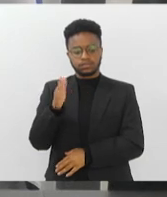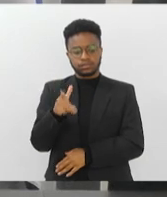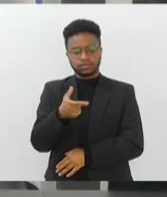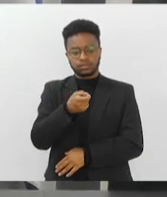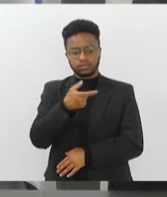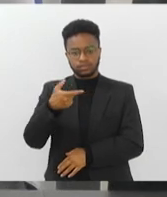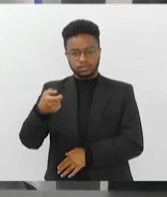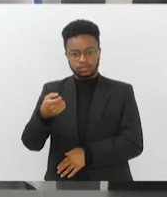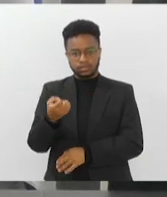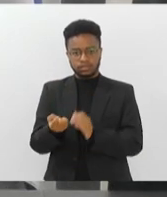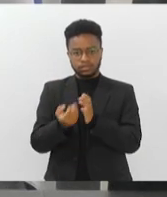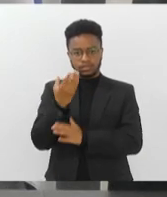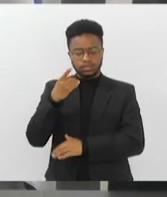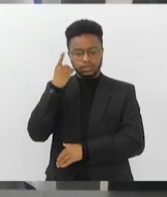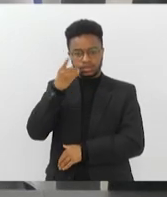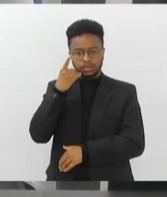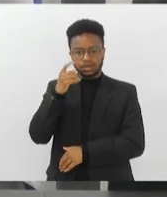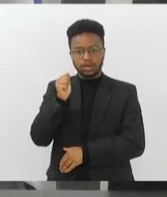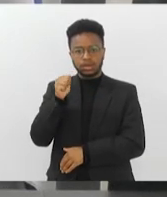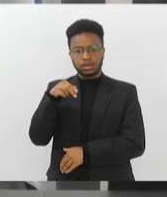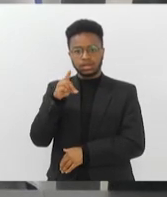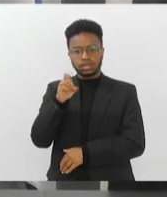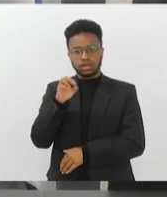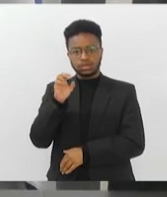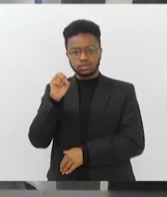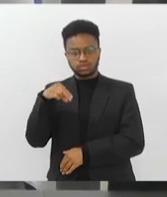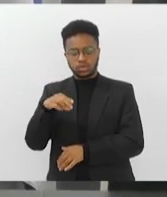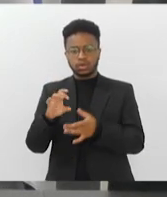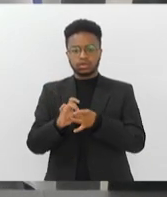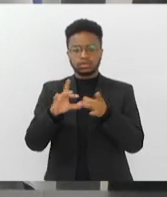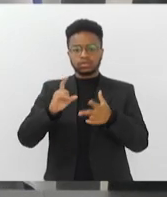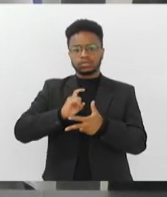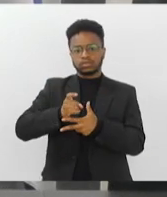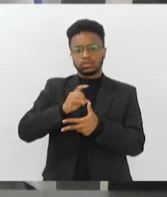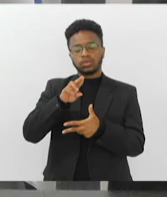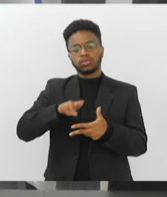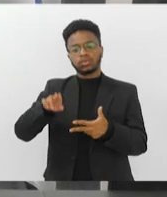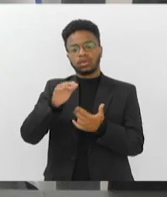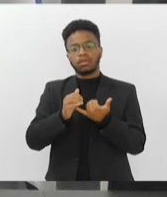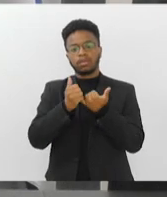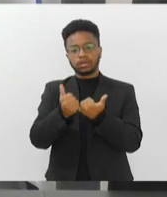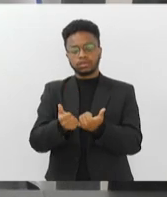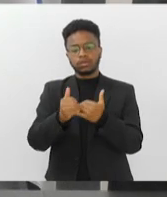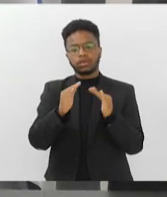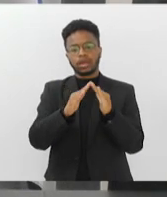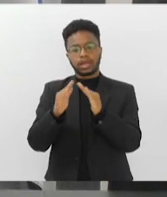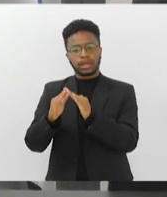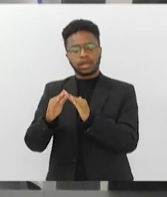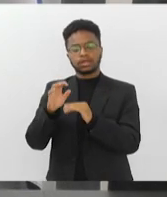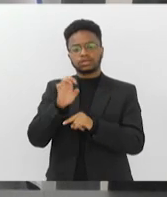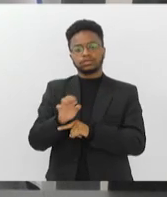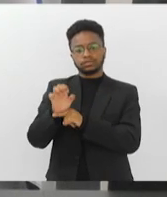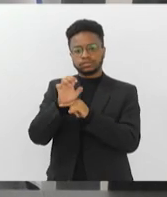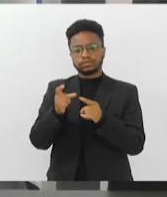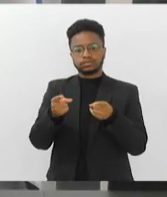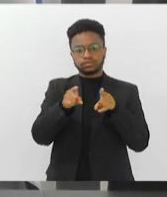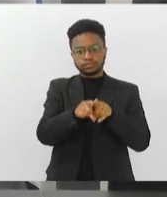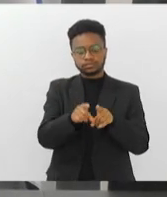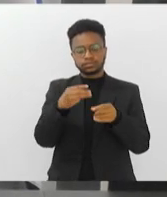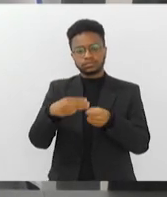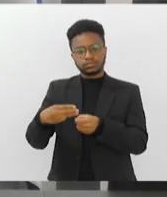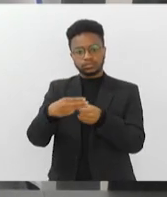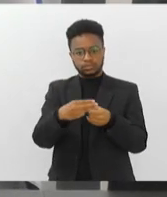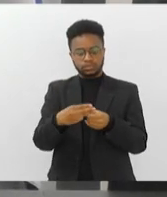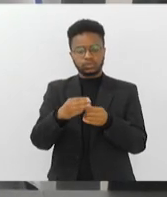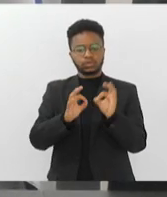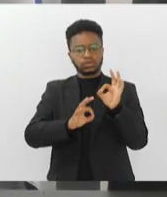2020, de autoria do deputado Anderson Moraes, que autoriza o Poder Executivo a utilizar o patrimônio imobiliário estadual em parcerias municipais para